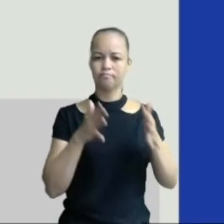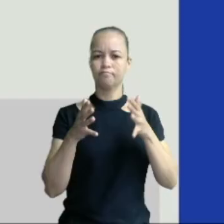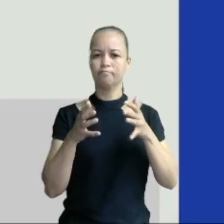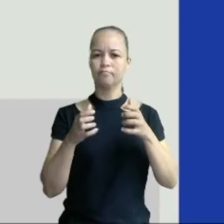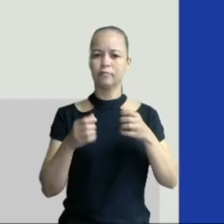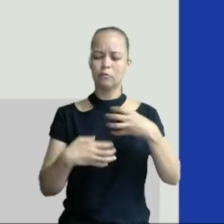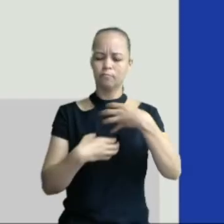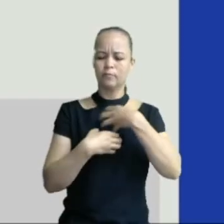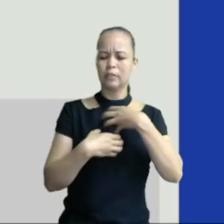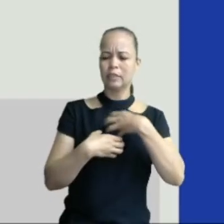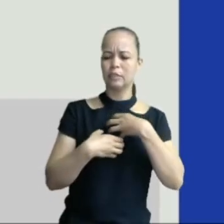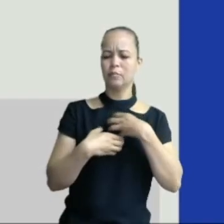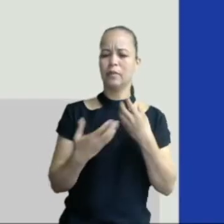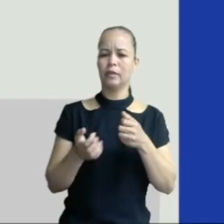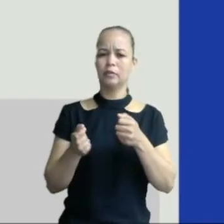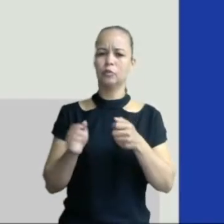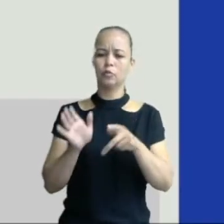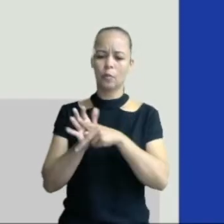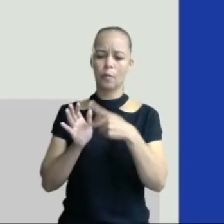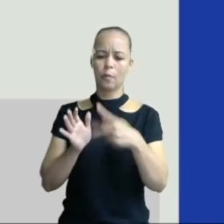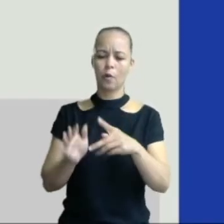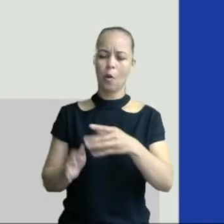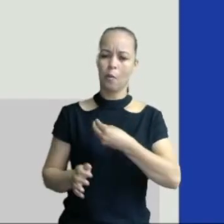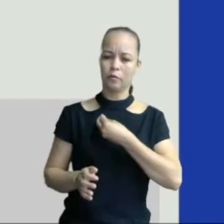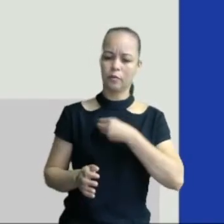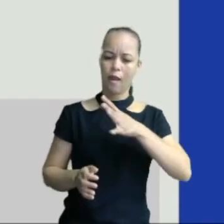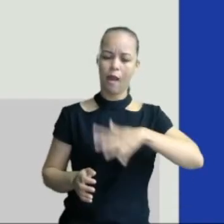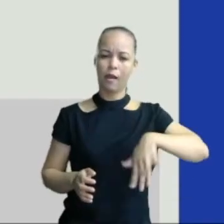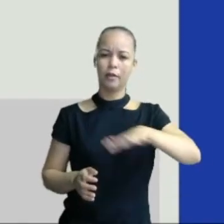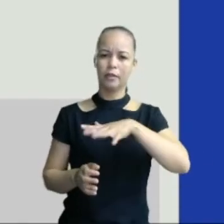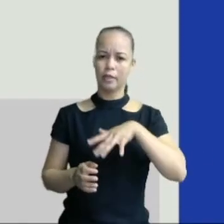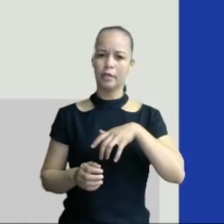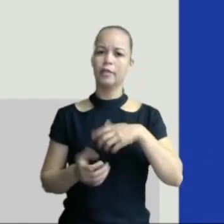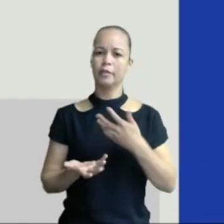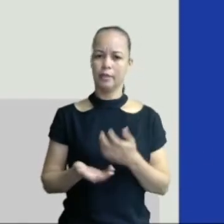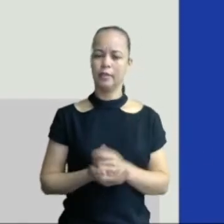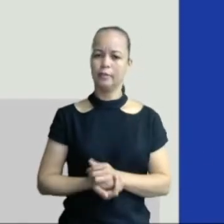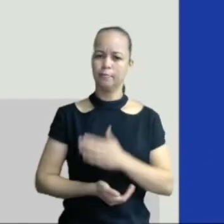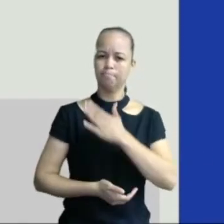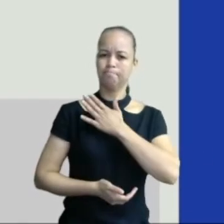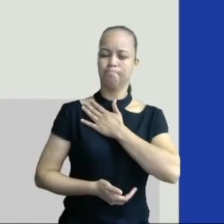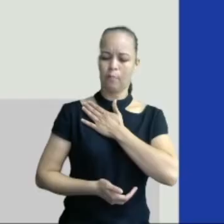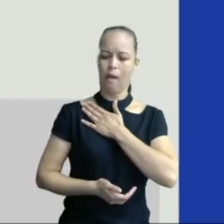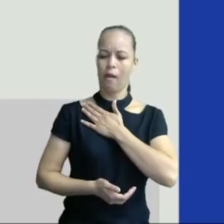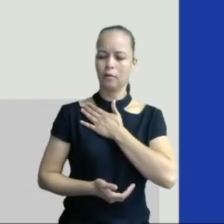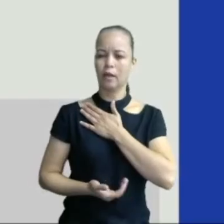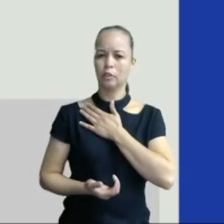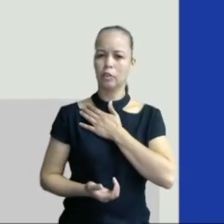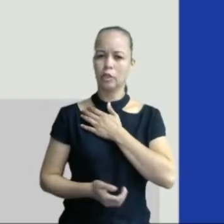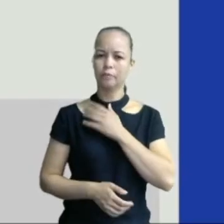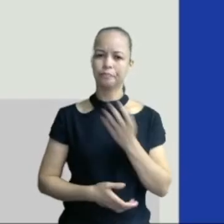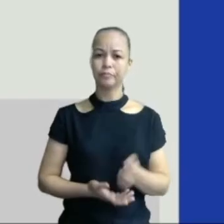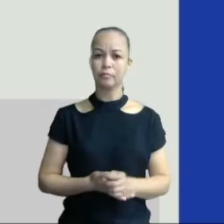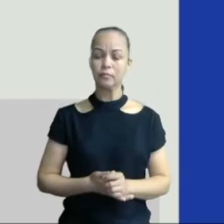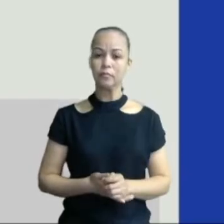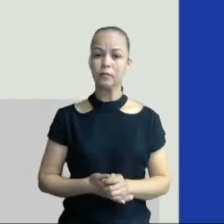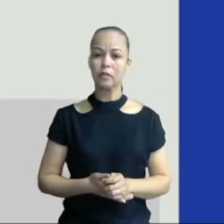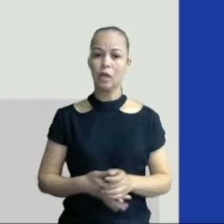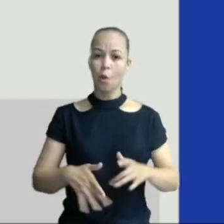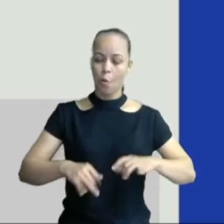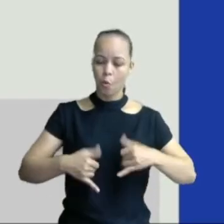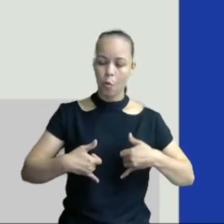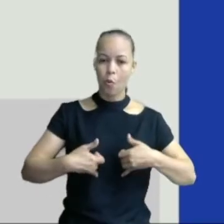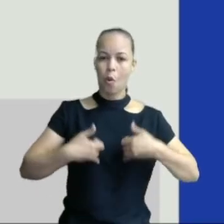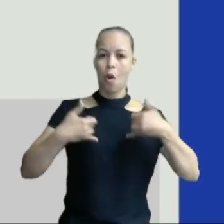o sentimento nativista e de pátria, aquele orgulho de ser brasileiro, sabe? Originou-se o embrião